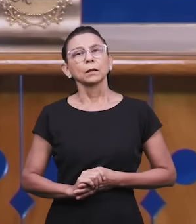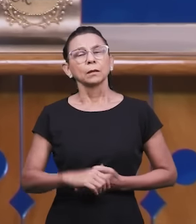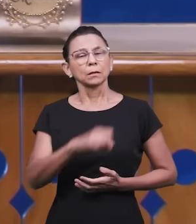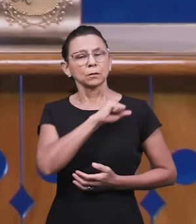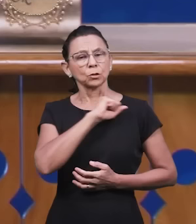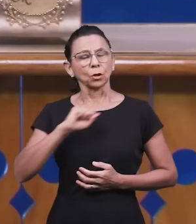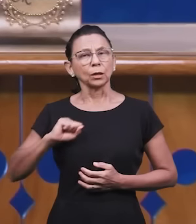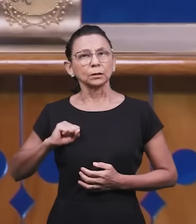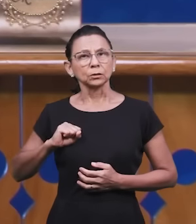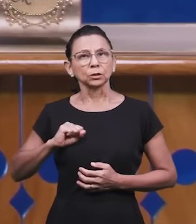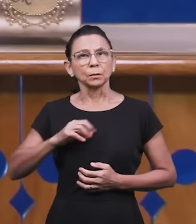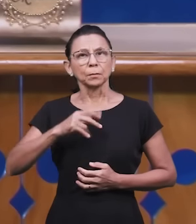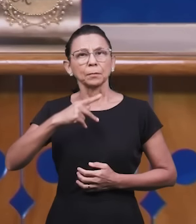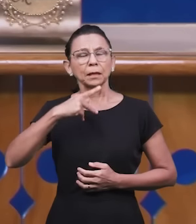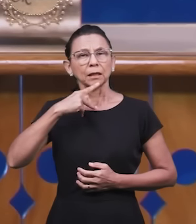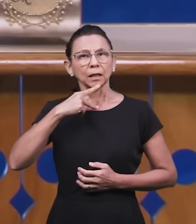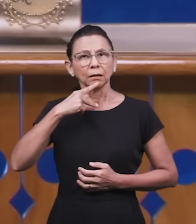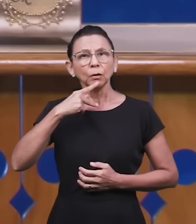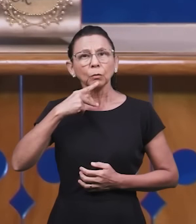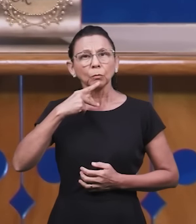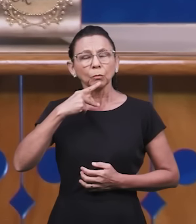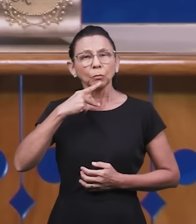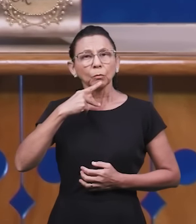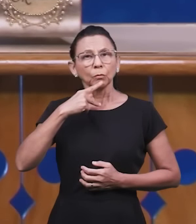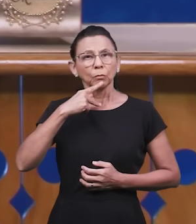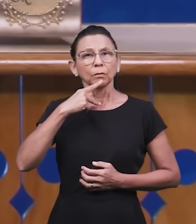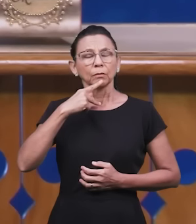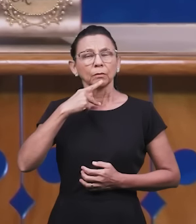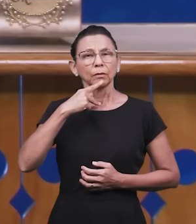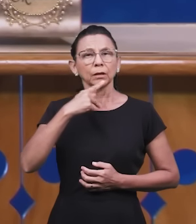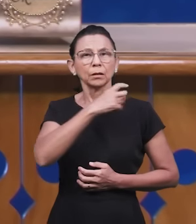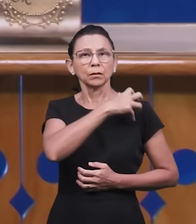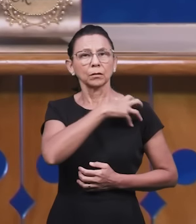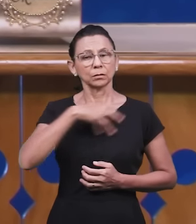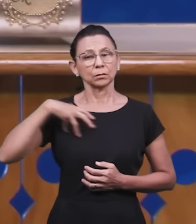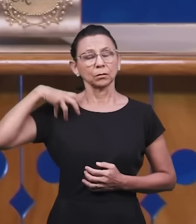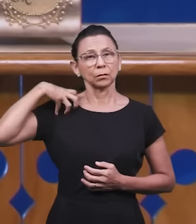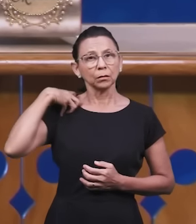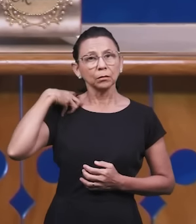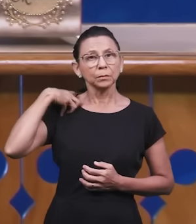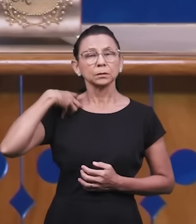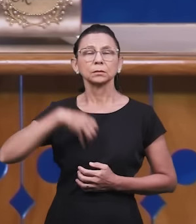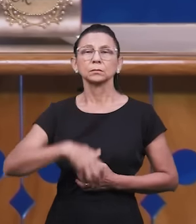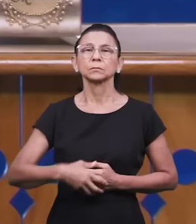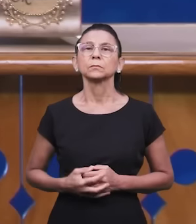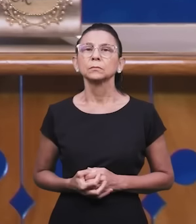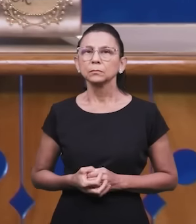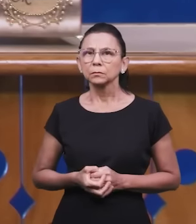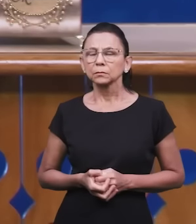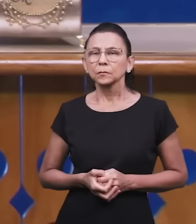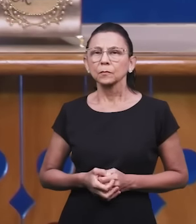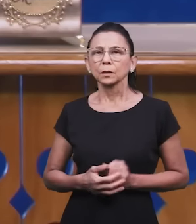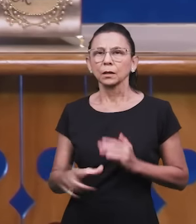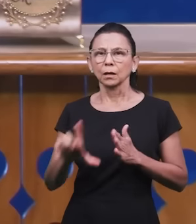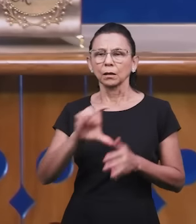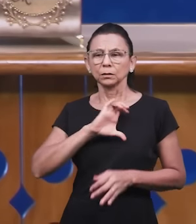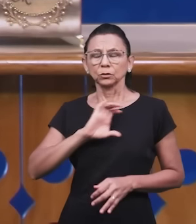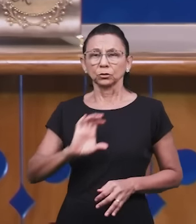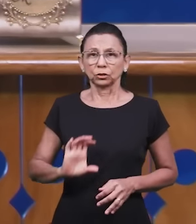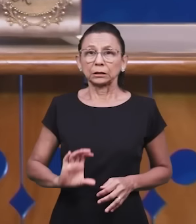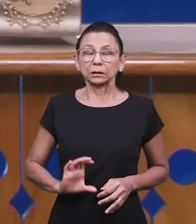nós vemos cientistas como Aristarco. Aristarco, ele naquele ano, aproximadamente 200 anos antes de Cristo, ele